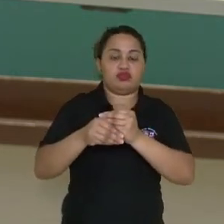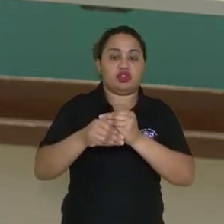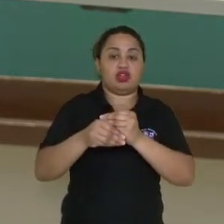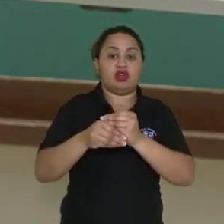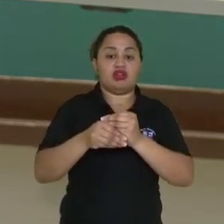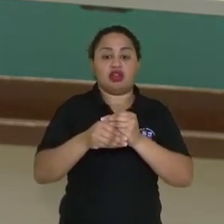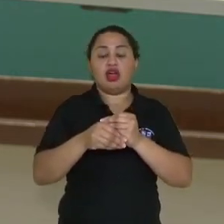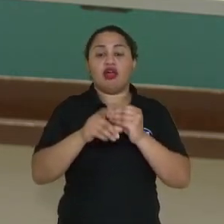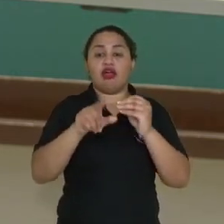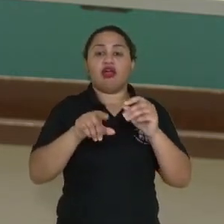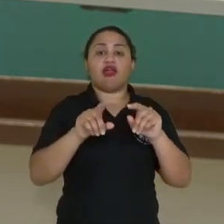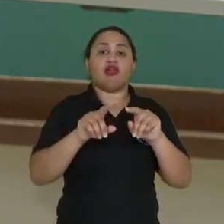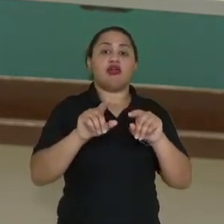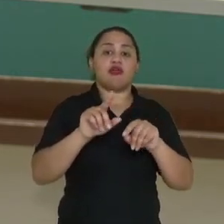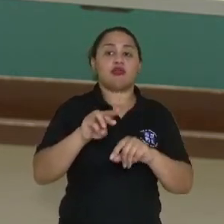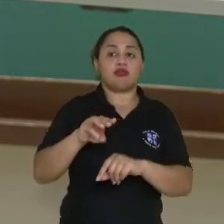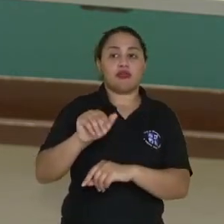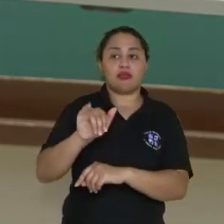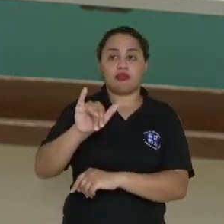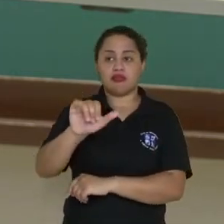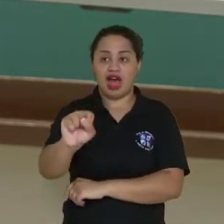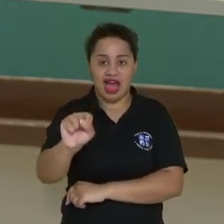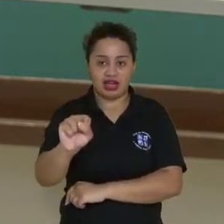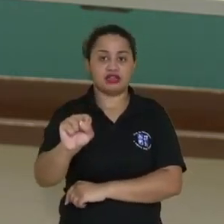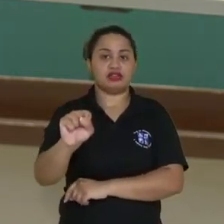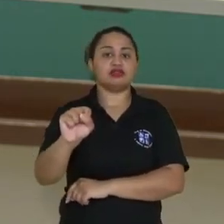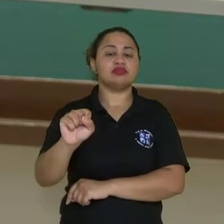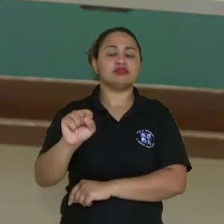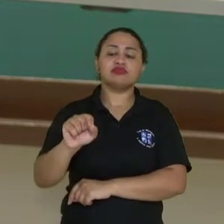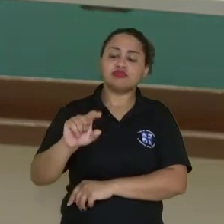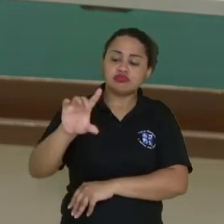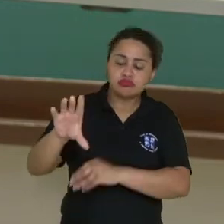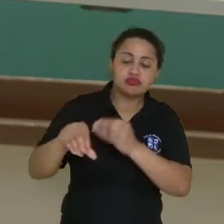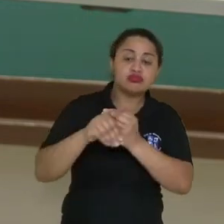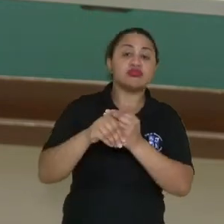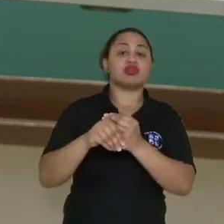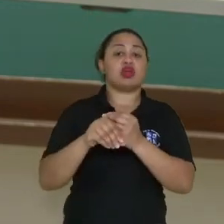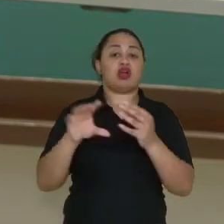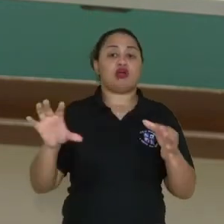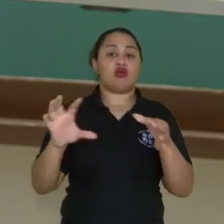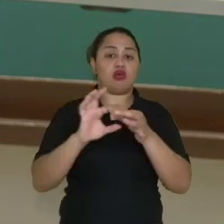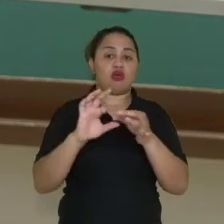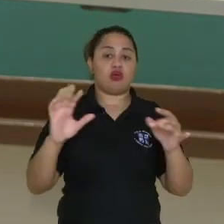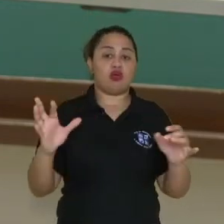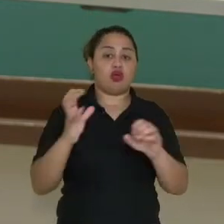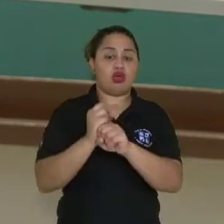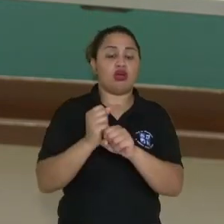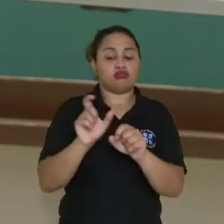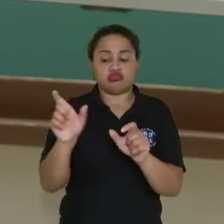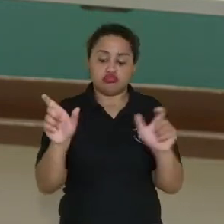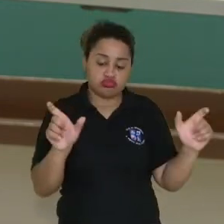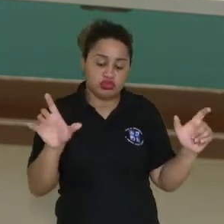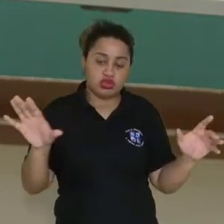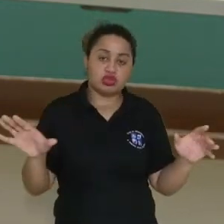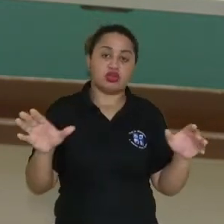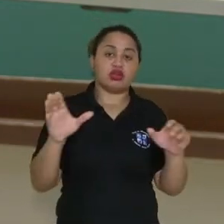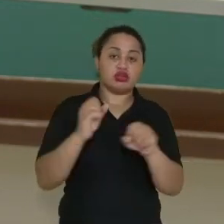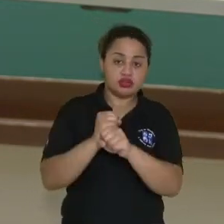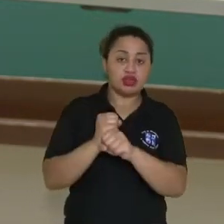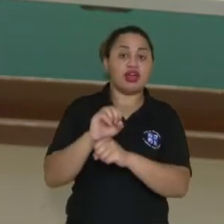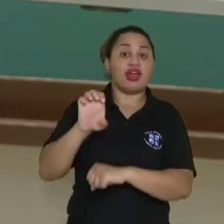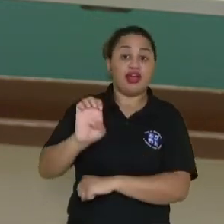mas também, aí o mais com i, né? Então, são aquelas conjunções que somam ideias, né? O e é uma